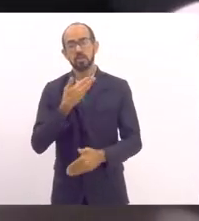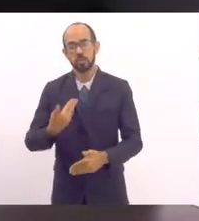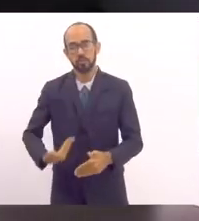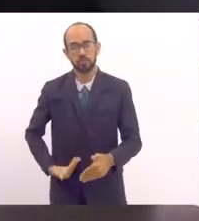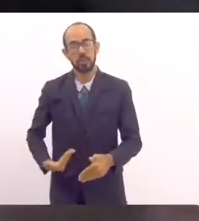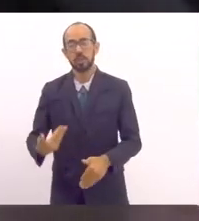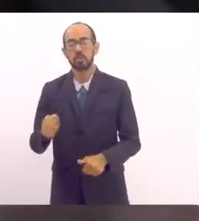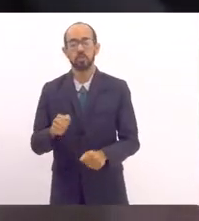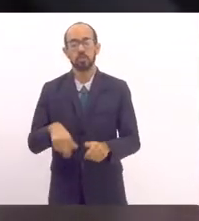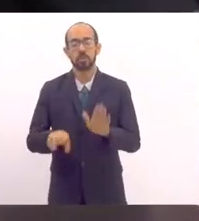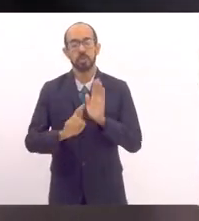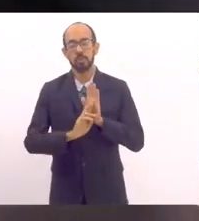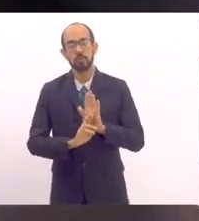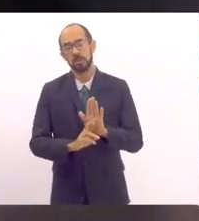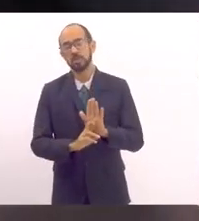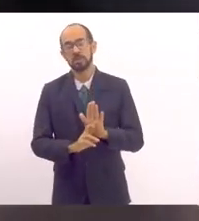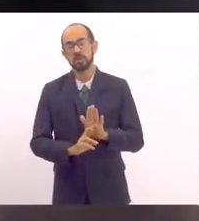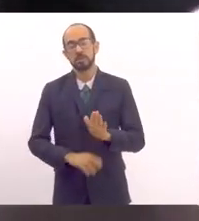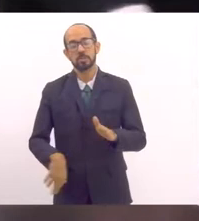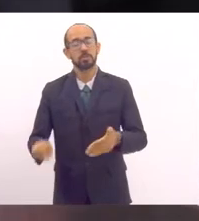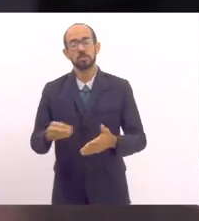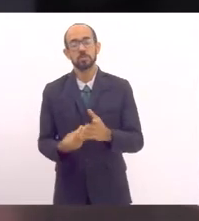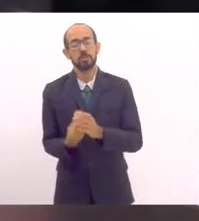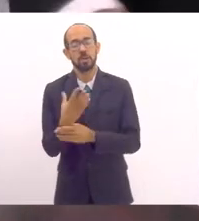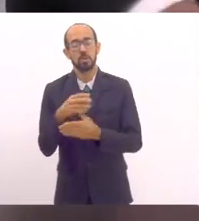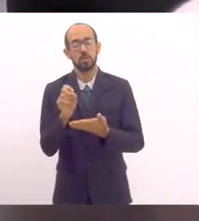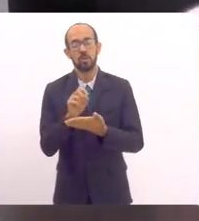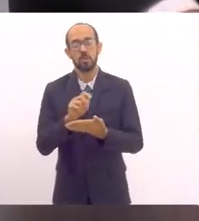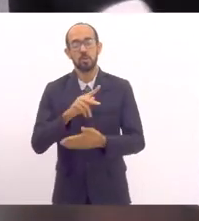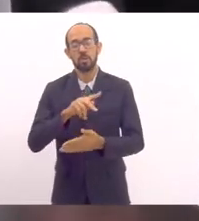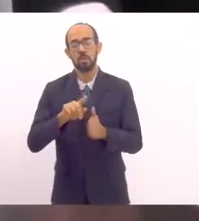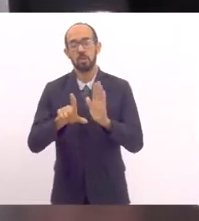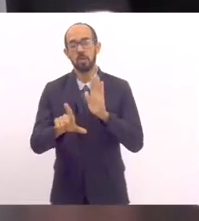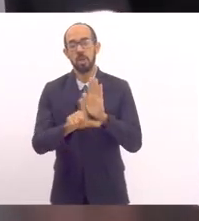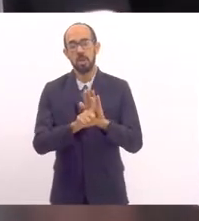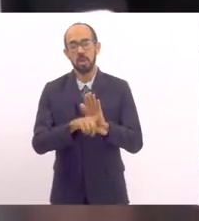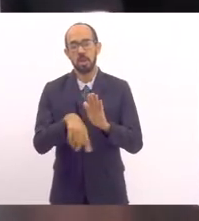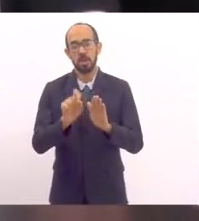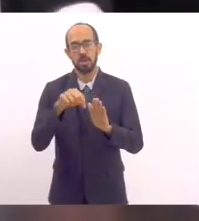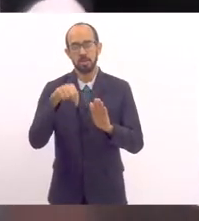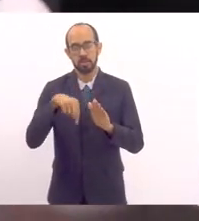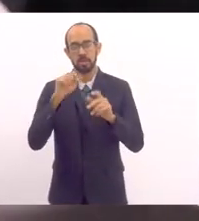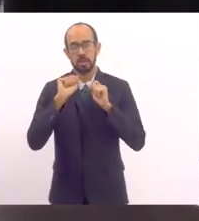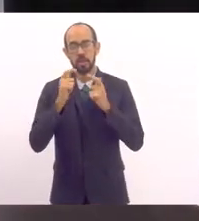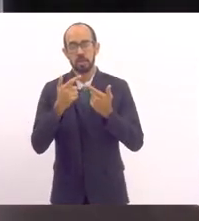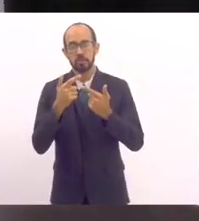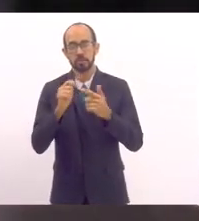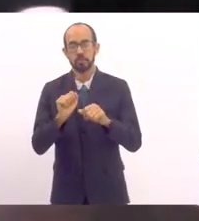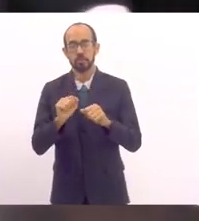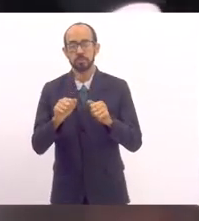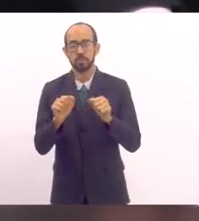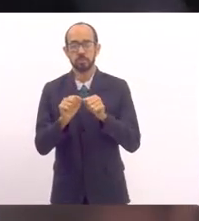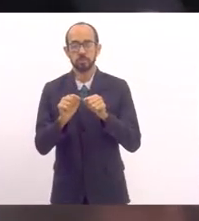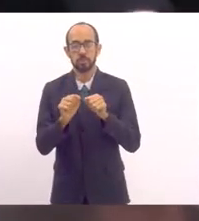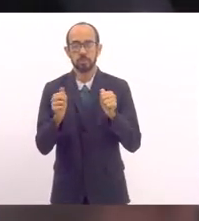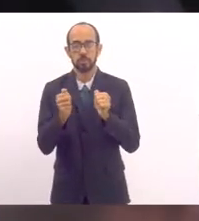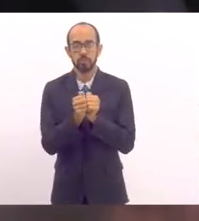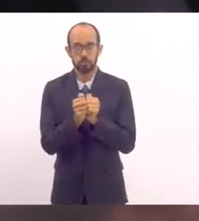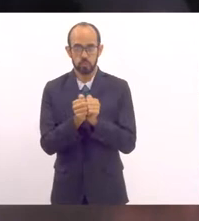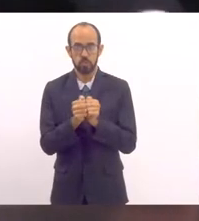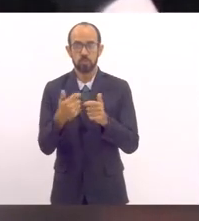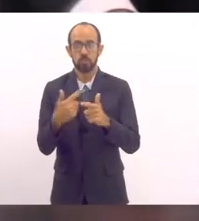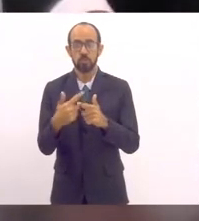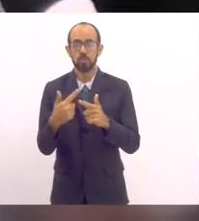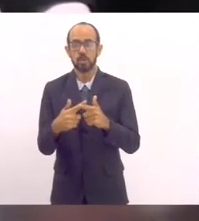e representa o autor do projeto dessa lei nessa casa, para a realização em conjunta, pois